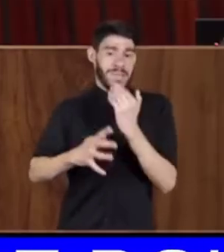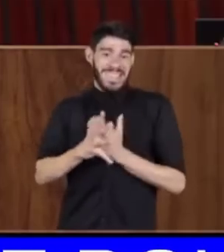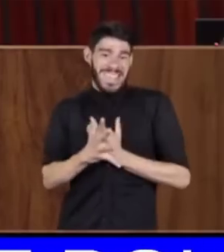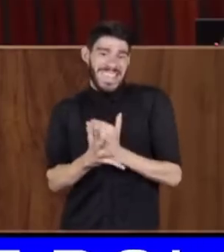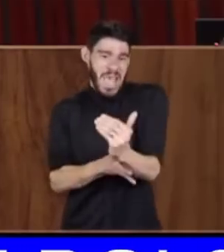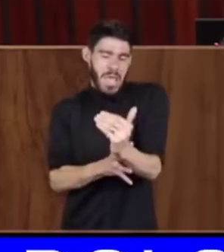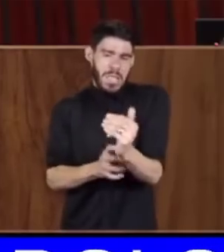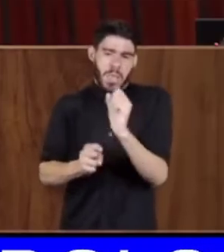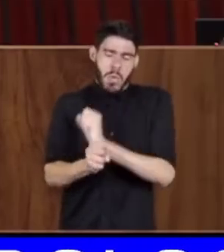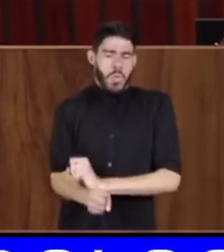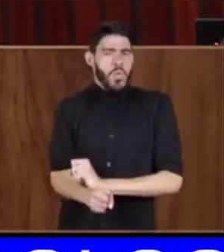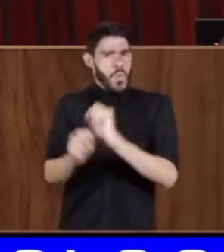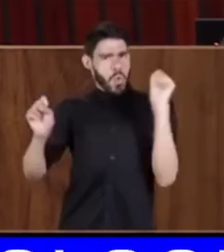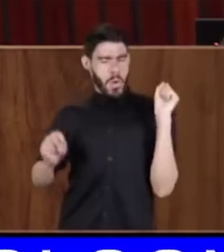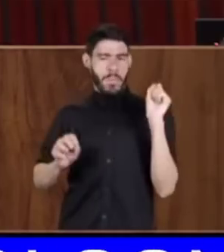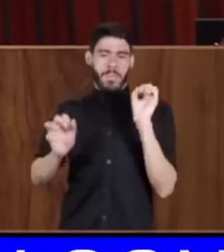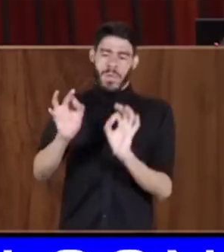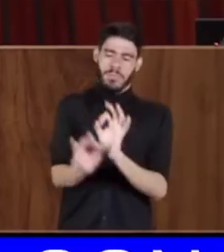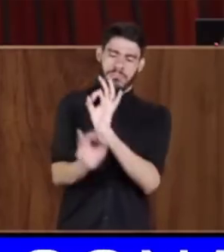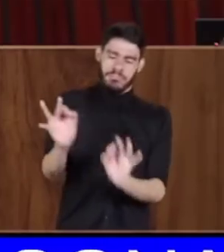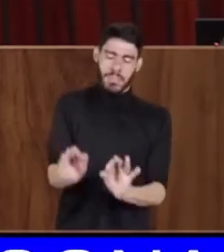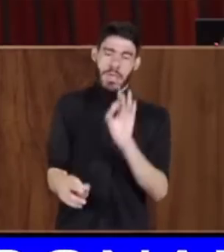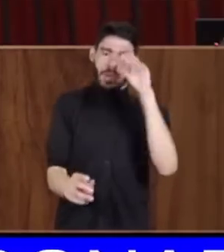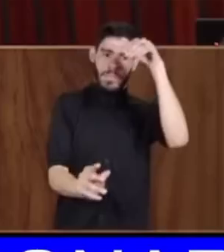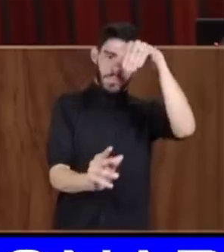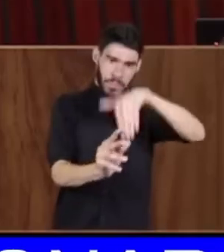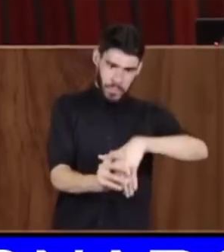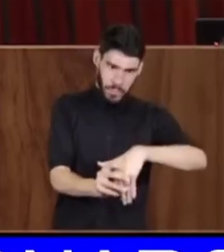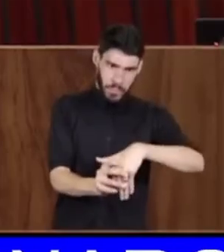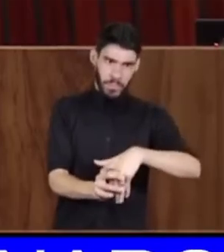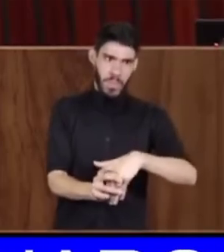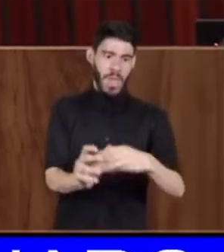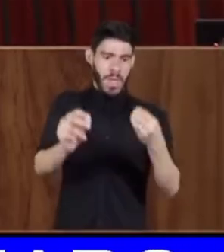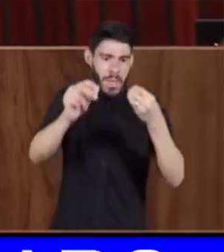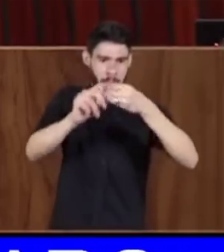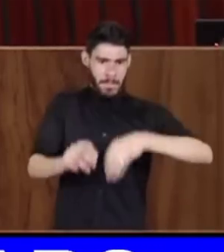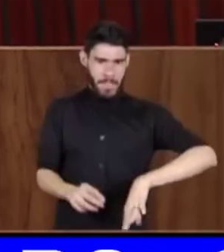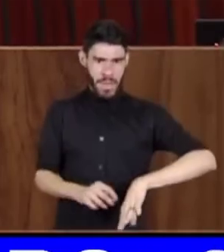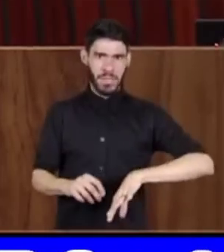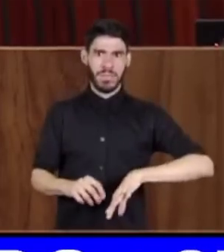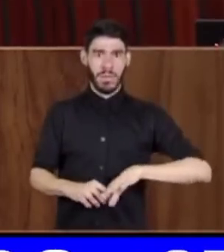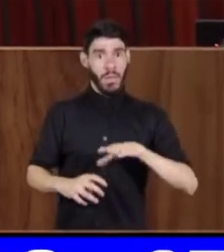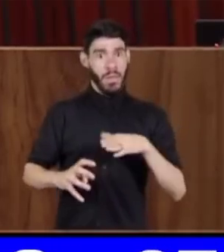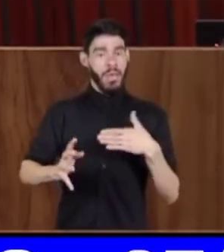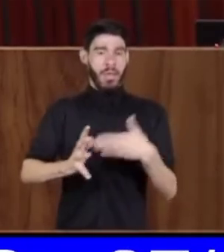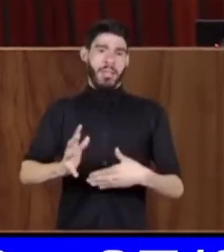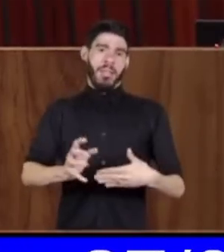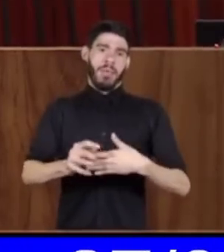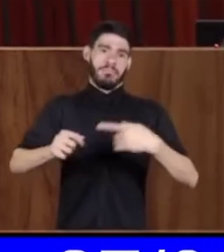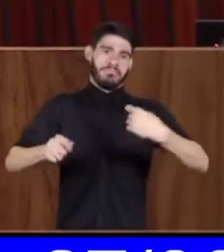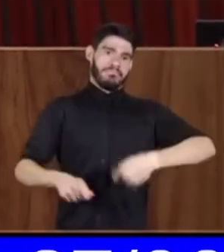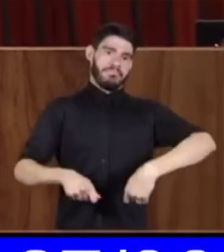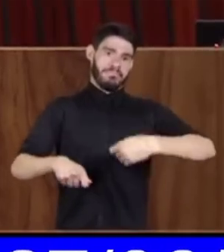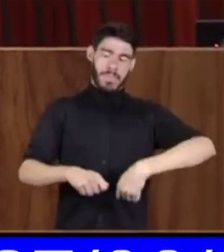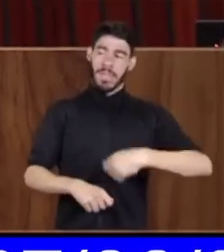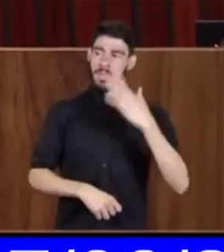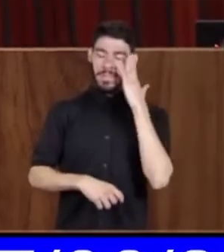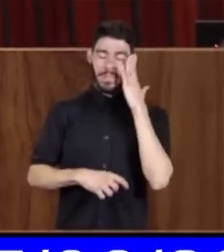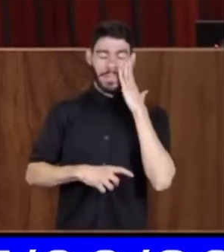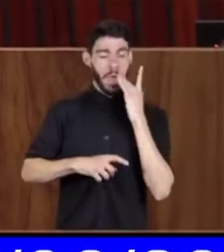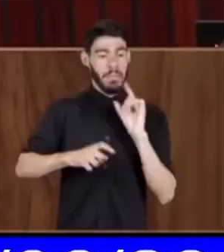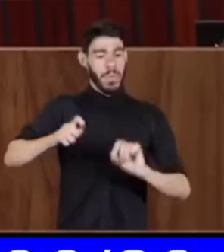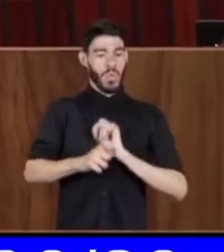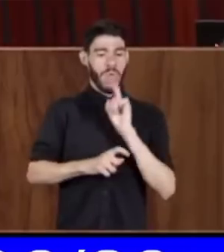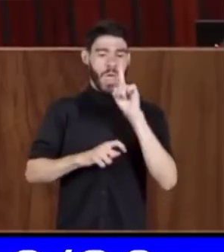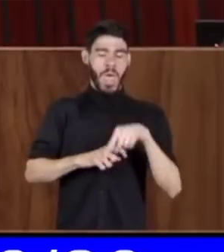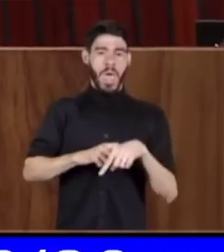de incompetência da Justiça Eleitoral e da prejudicial de delimitação da demanda, tendo em vista tratar-se